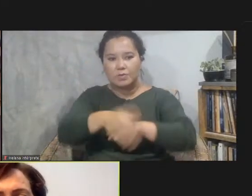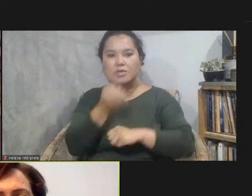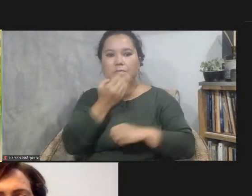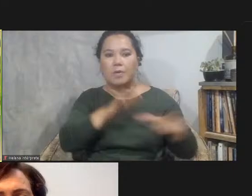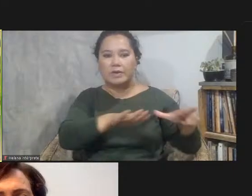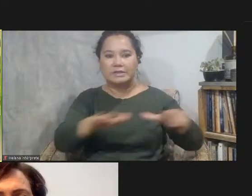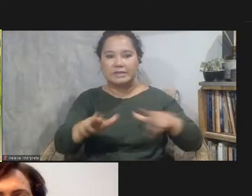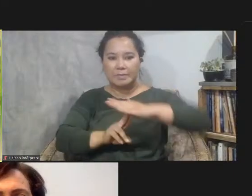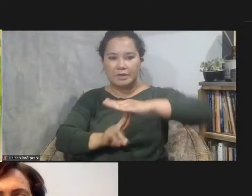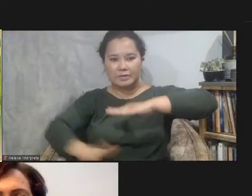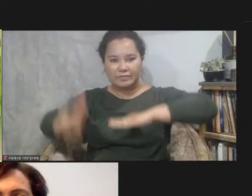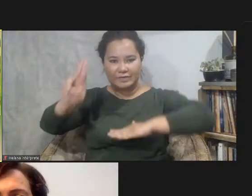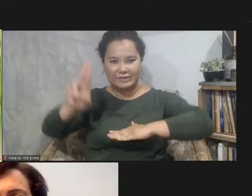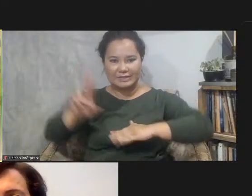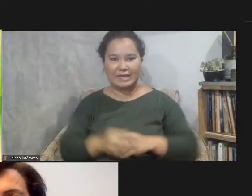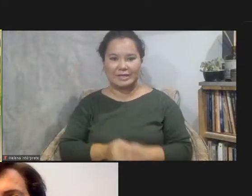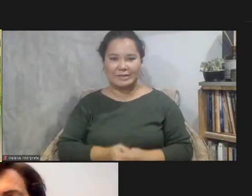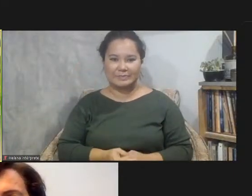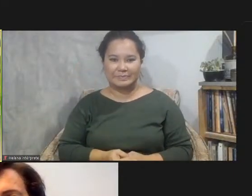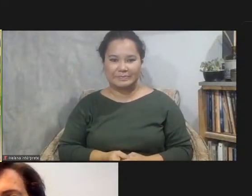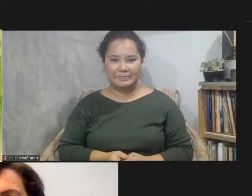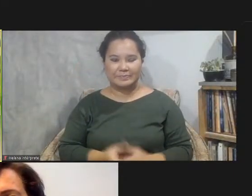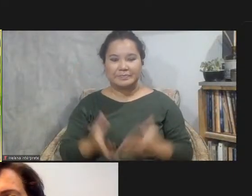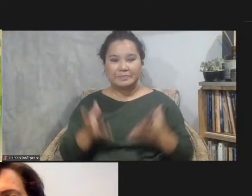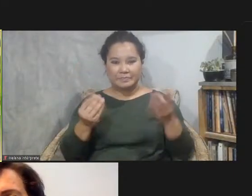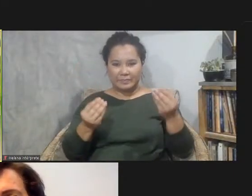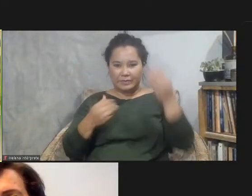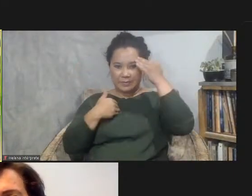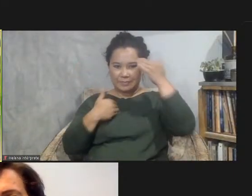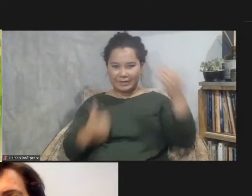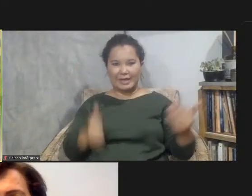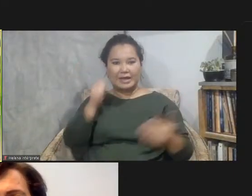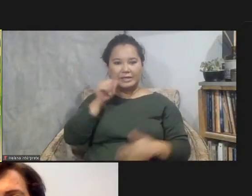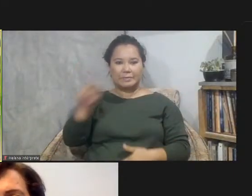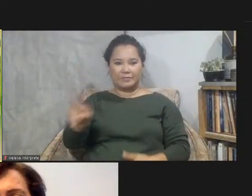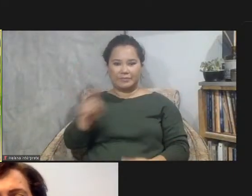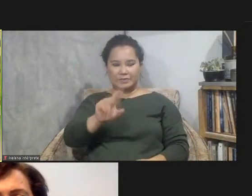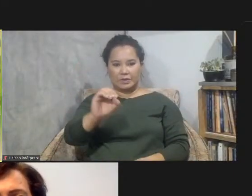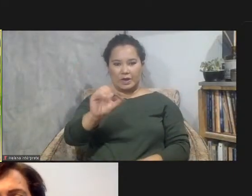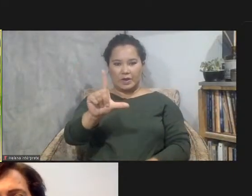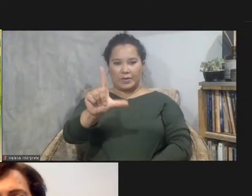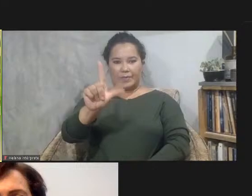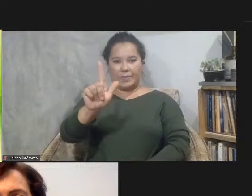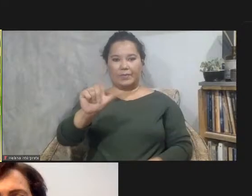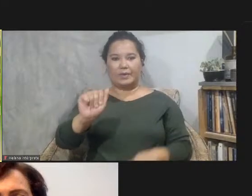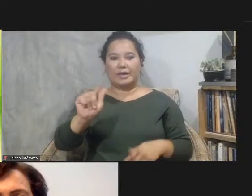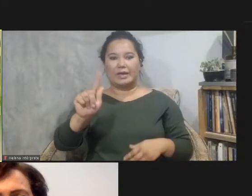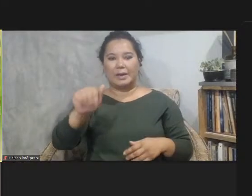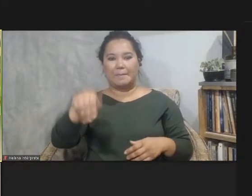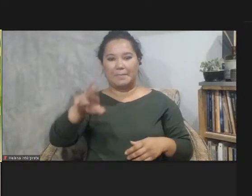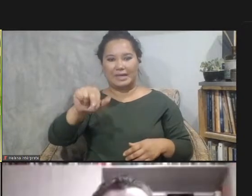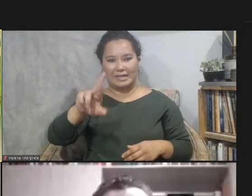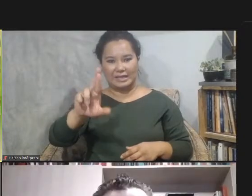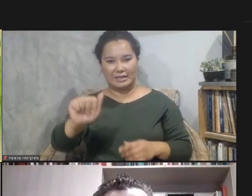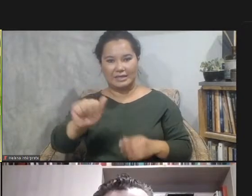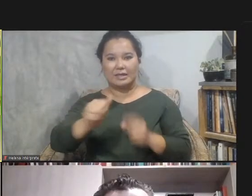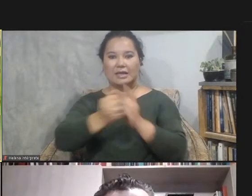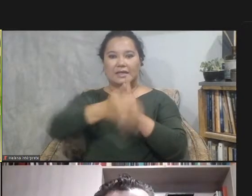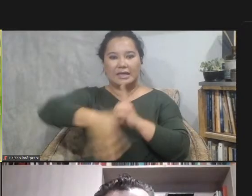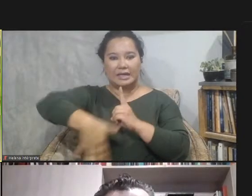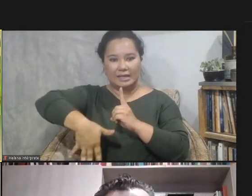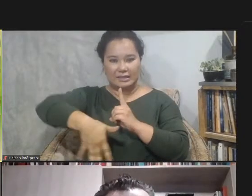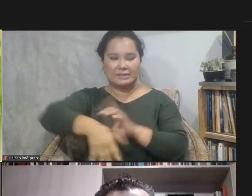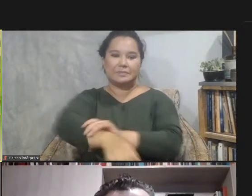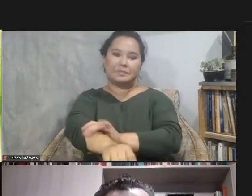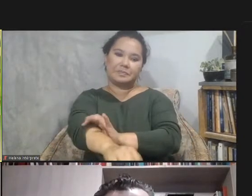Muito obrigado à professora Algamira Mância, nossa decana de extensão. E eu passo a palavra agora ao nosso vice-reitor, professor